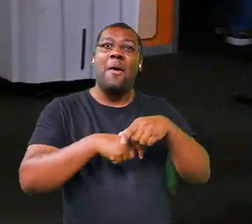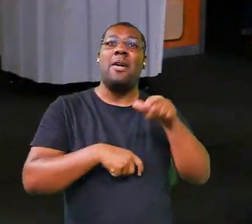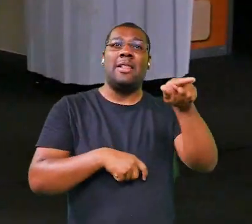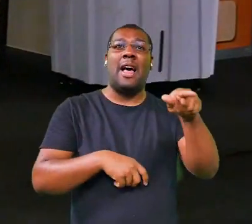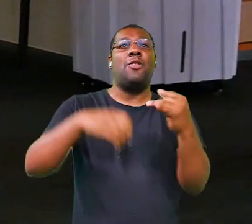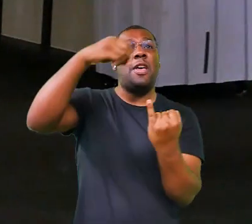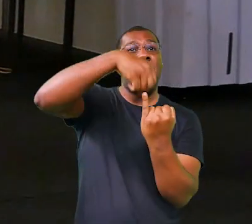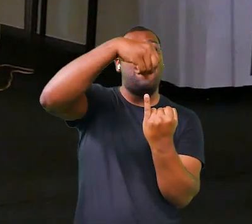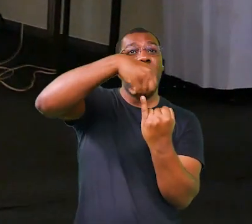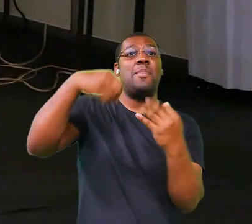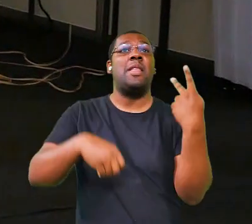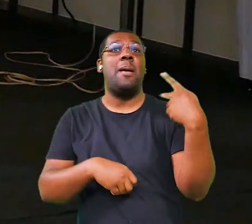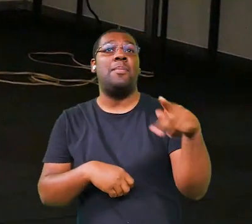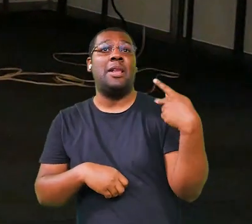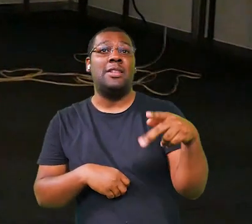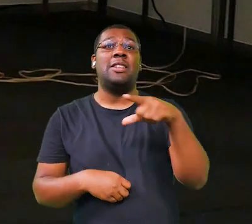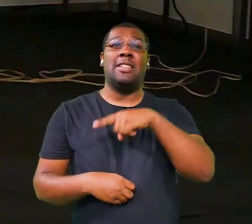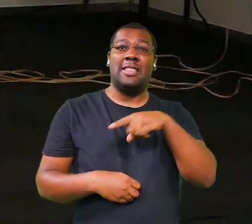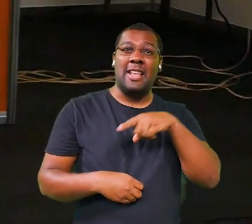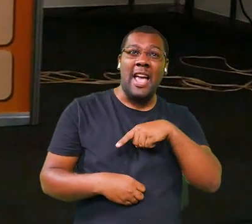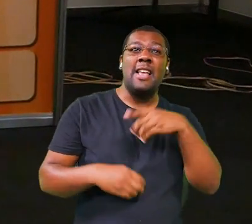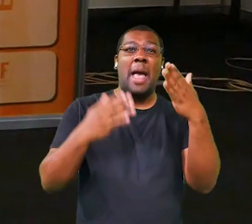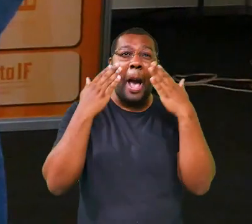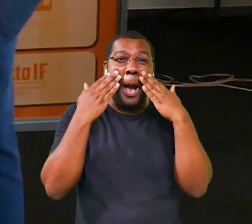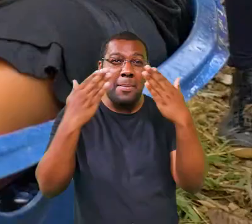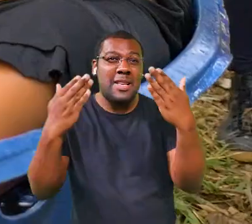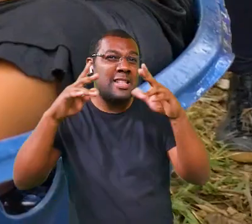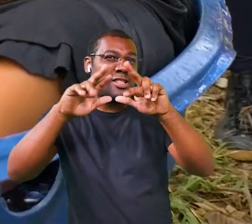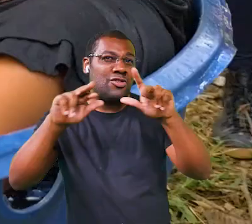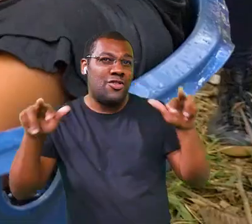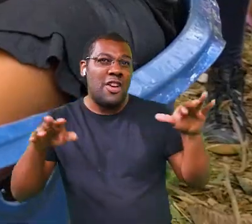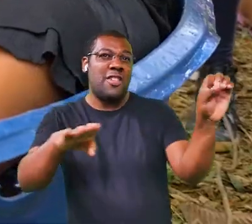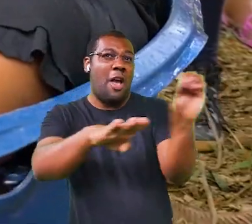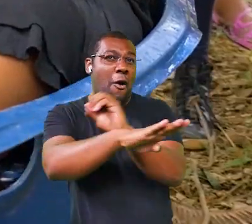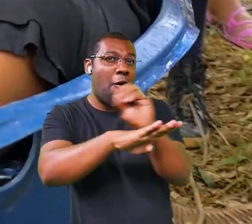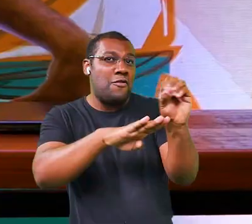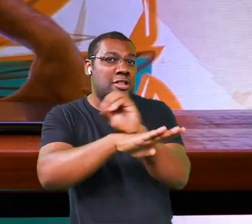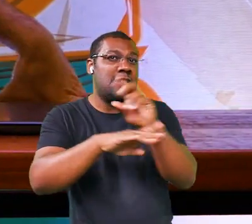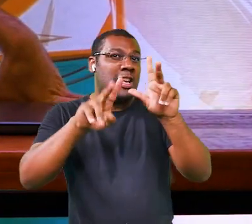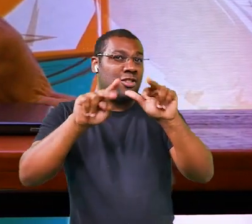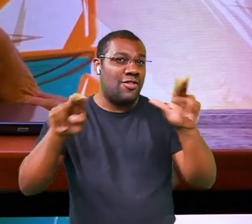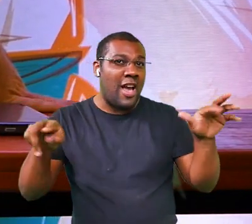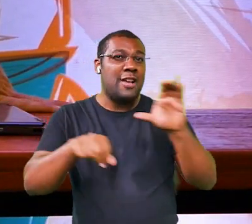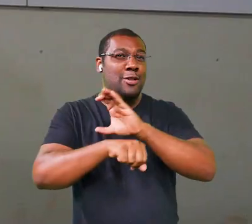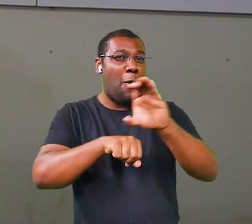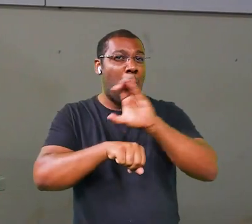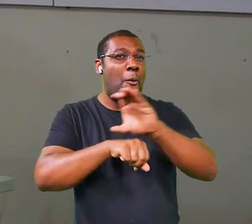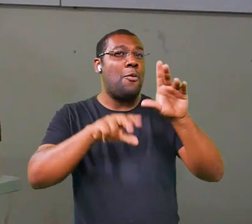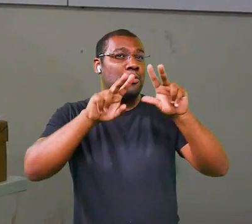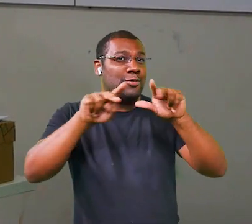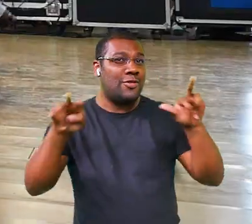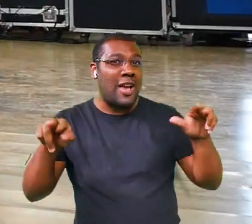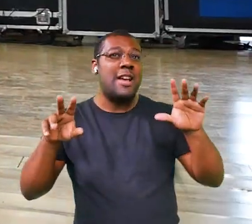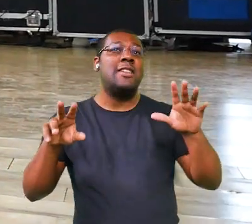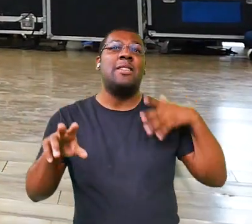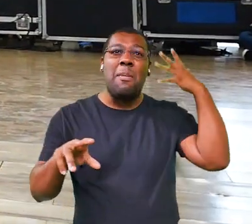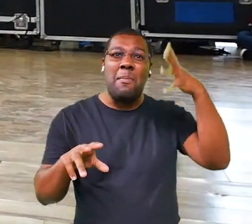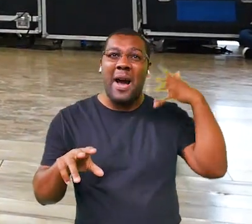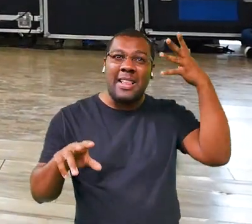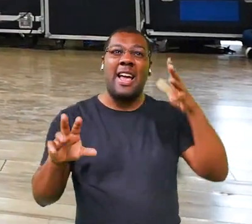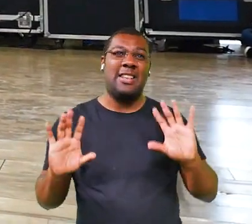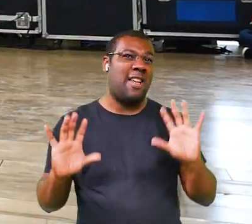O espaço recebeu inúmeros trabalhos expositivos, oficinas, minicursos, palestras e